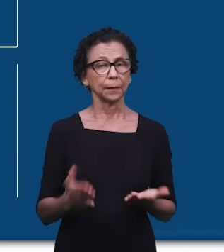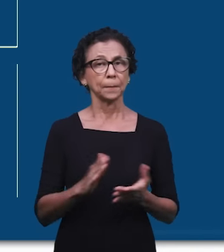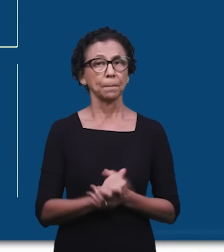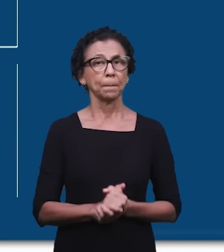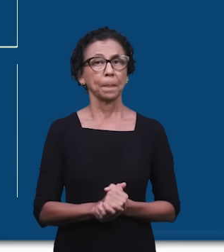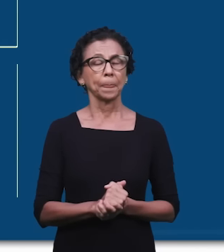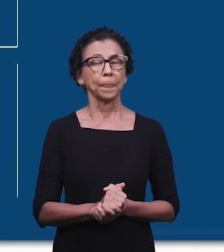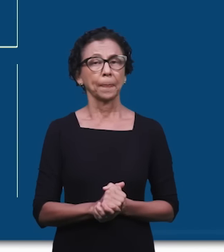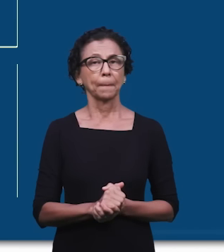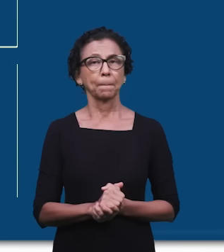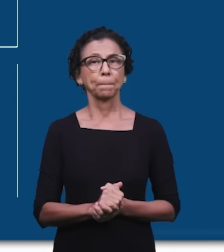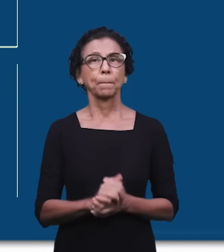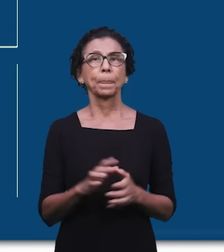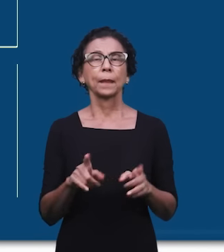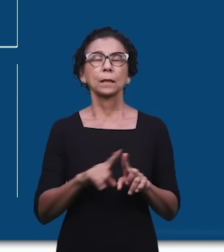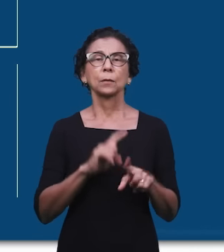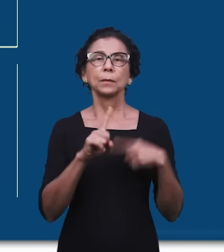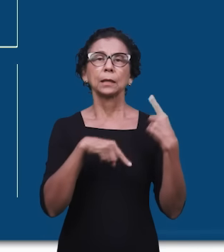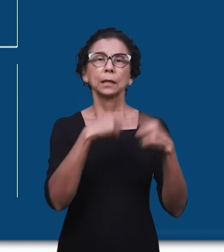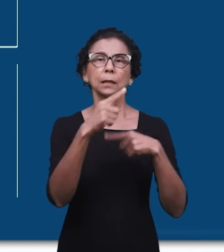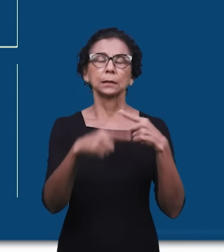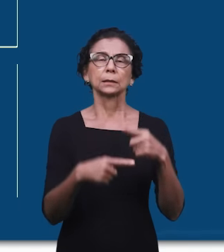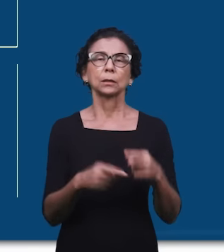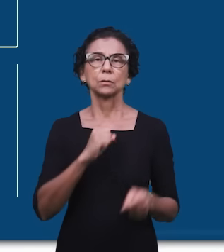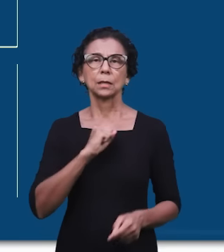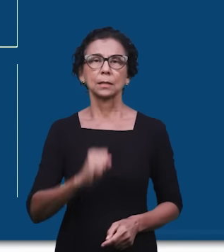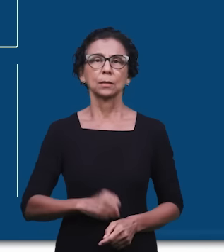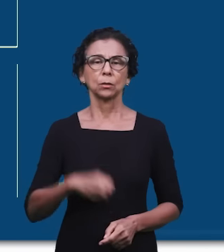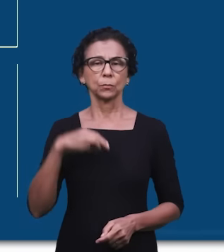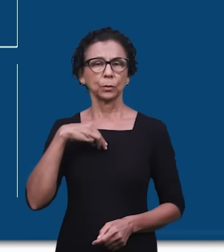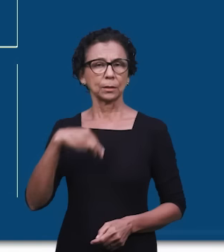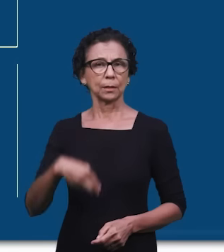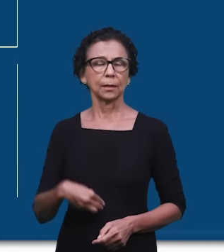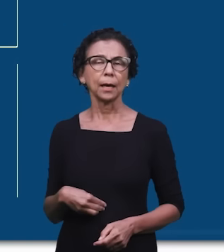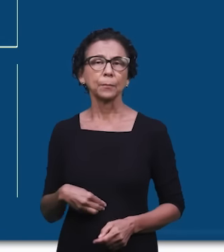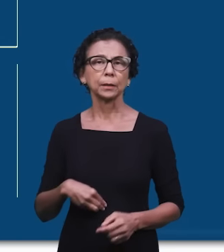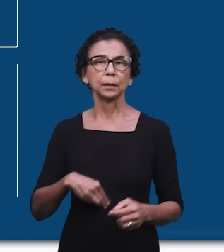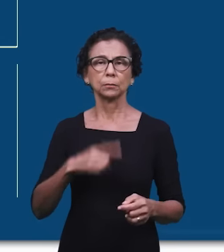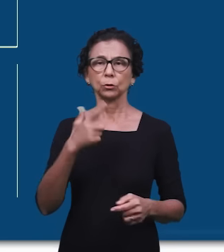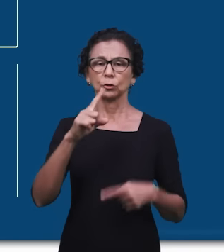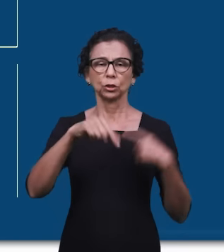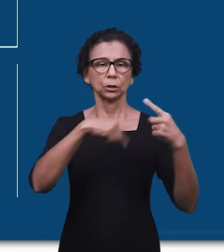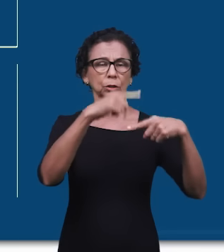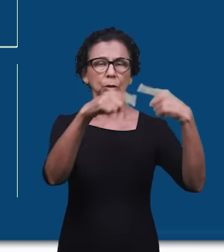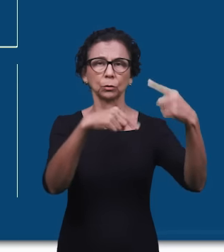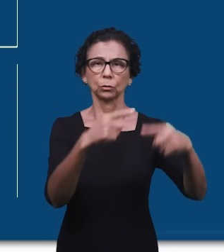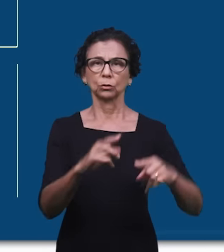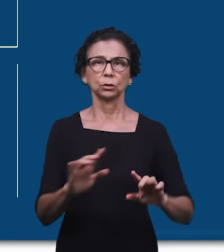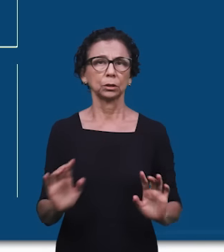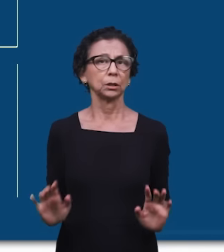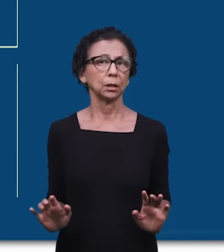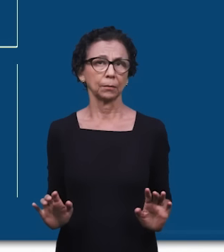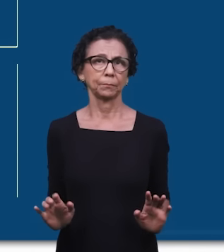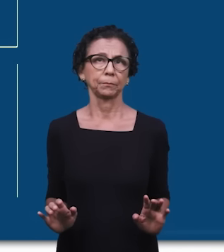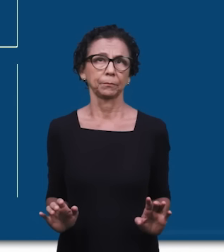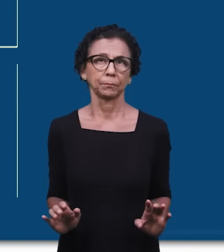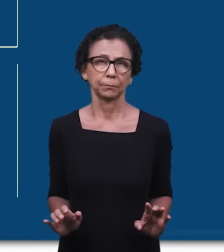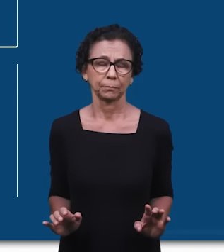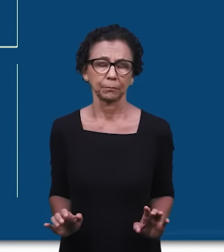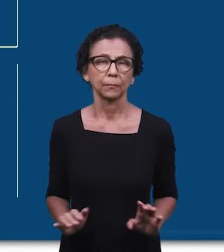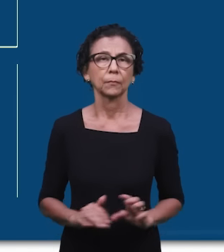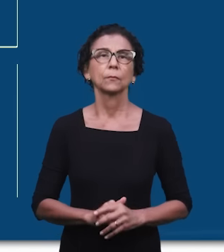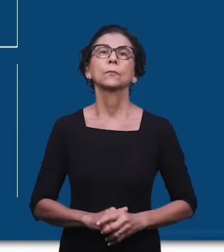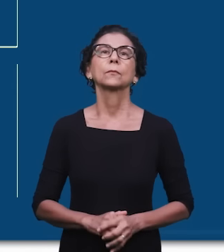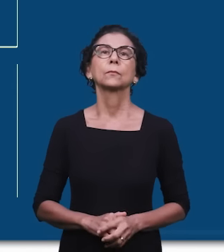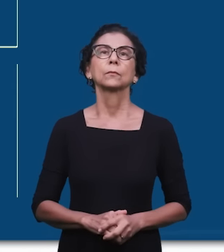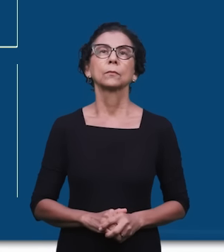Jesus. Com relação à vítima, né, que era necessária no culto, João Batista anuncia exatamente quem era aquele que